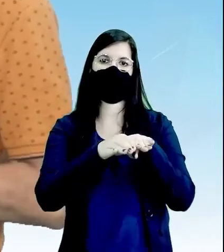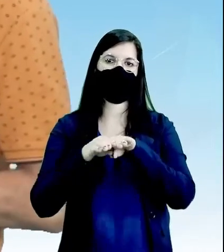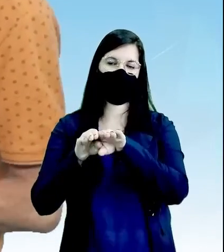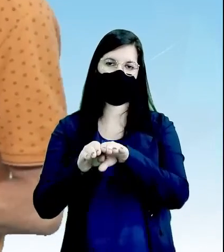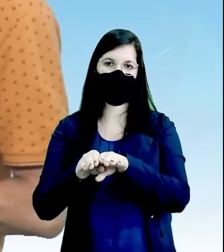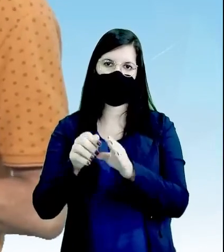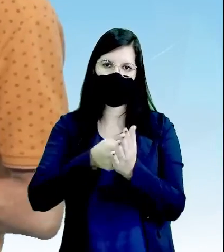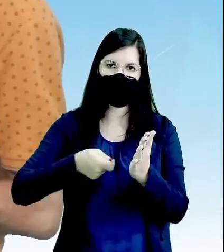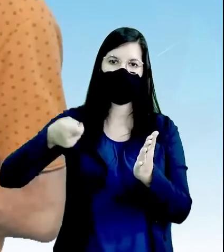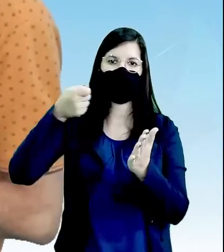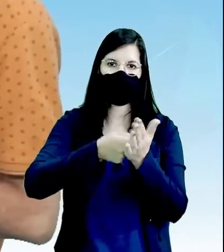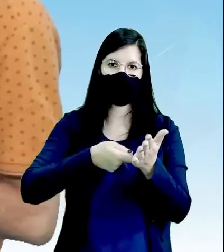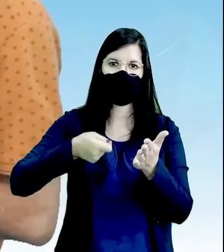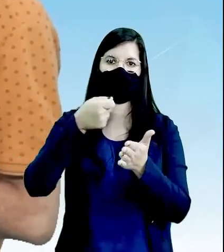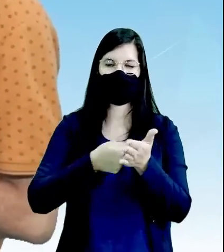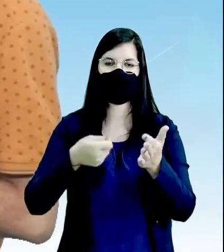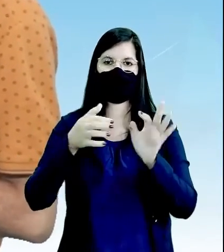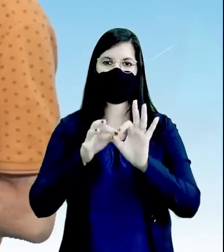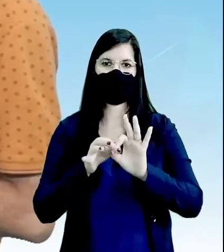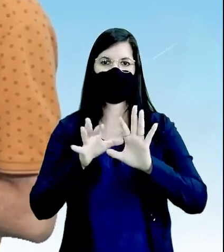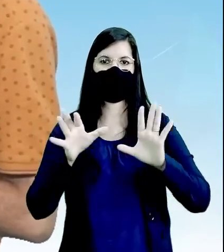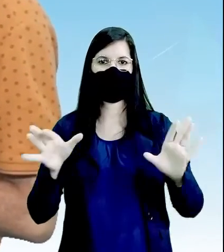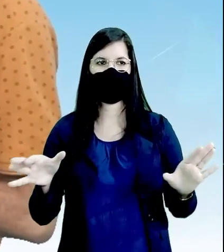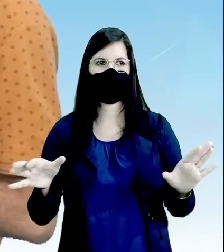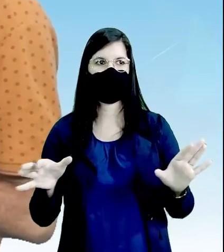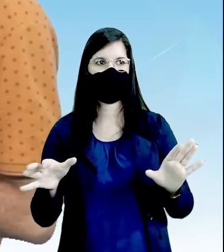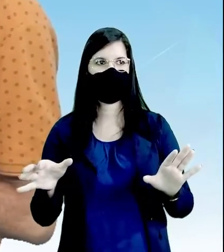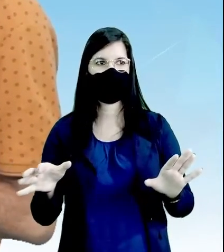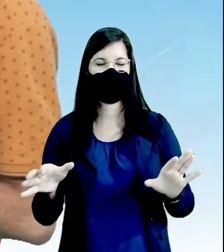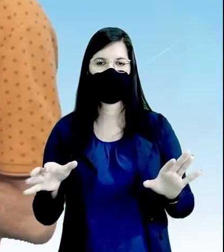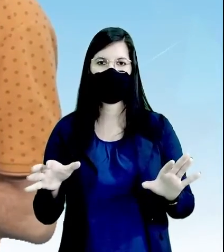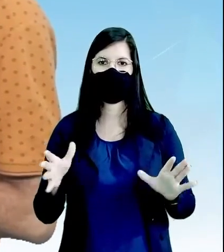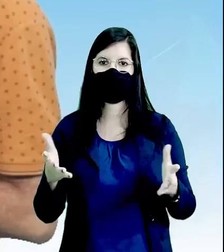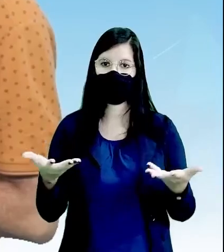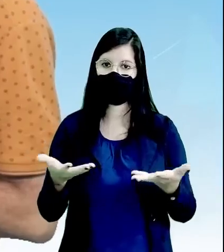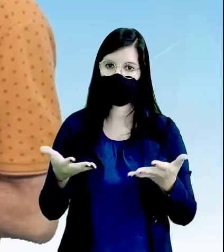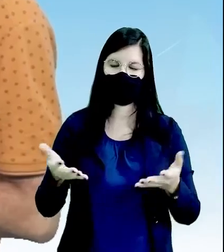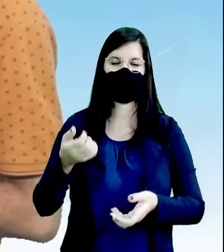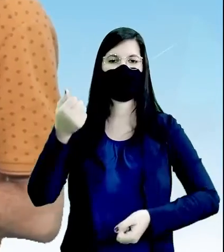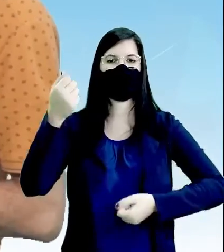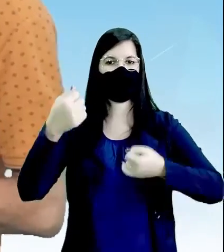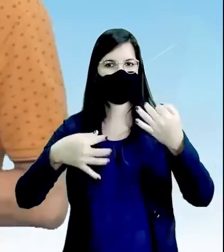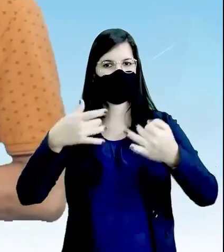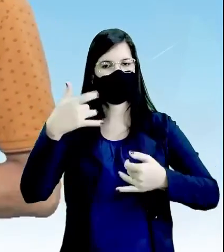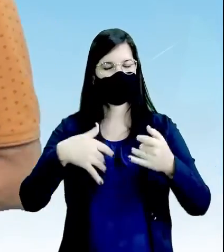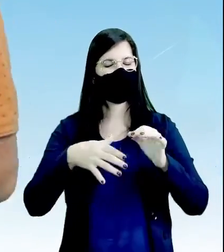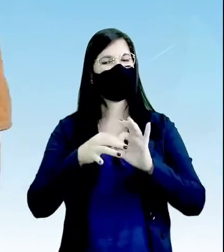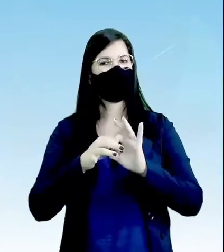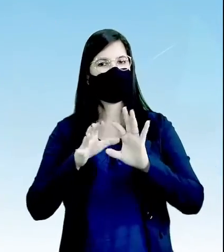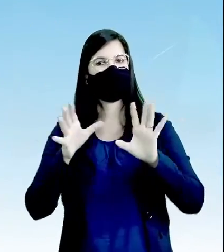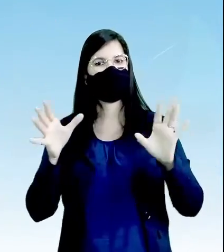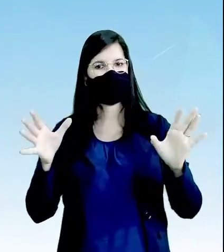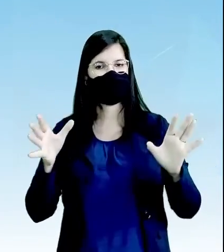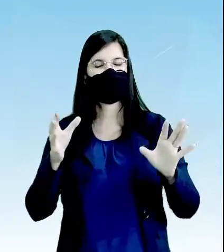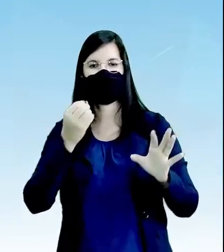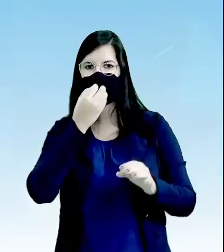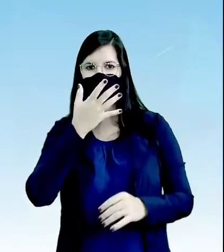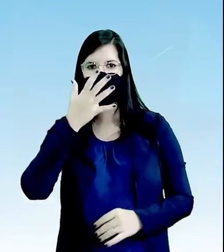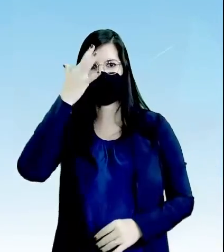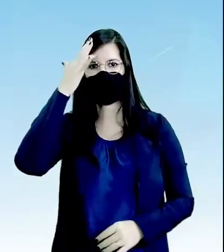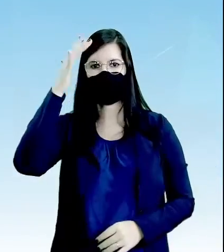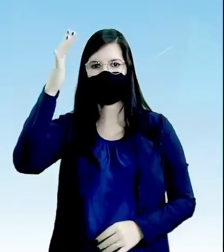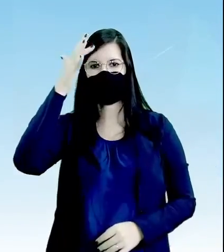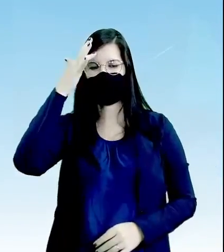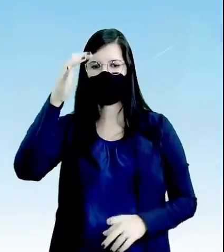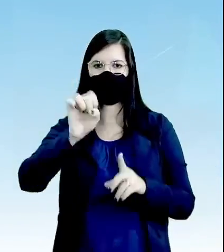liberdade é um dom maior. Professor, o senhor acabou dando uma aula agora aqui de liberdade, uma aula filosófica,